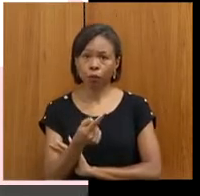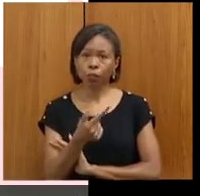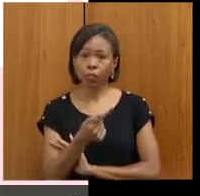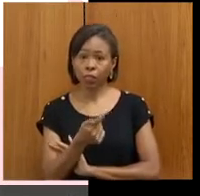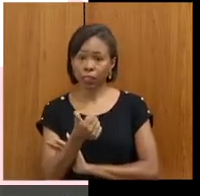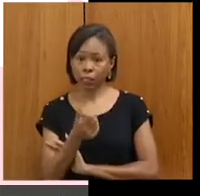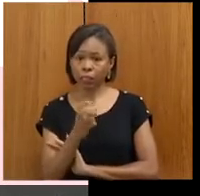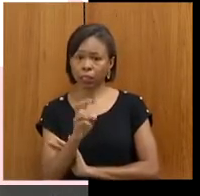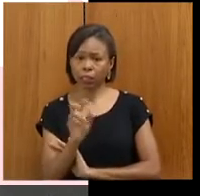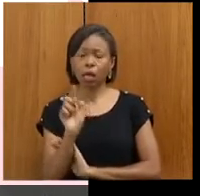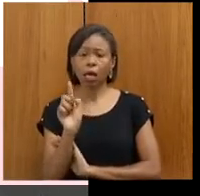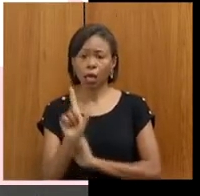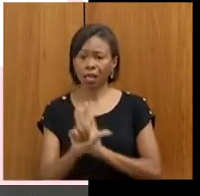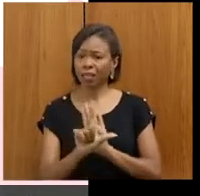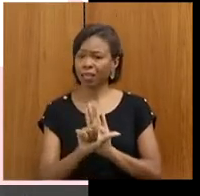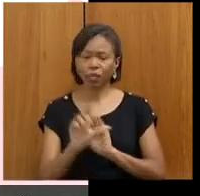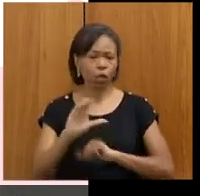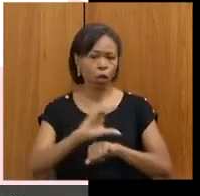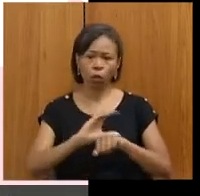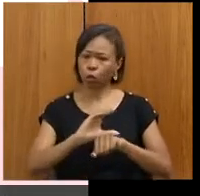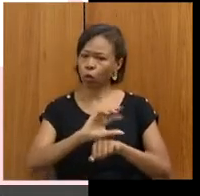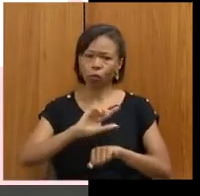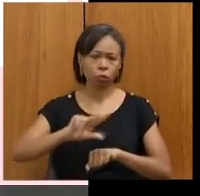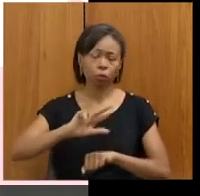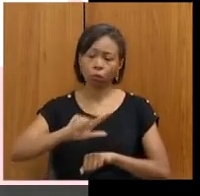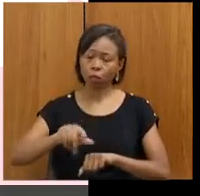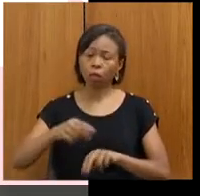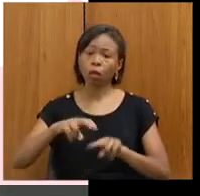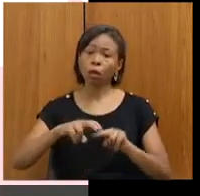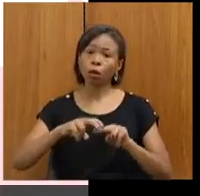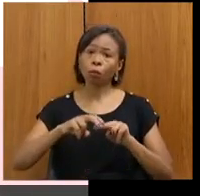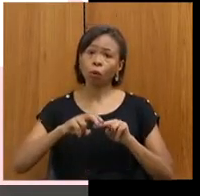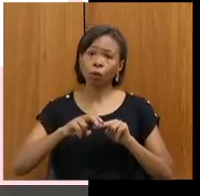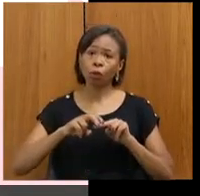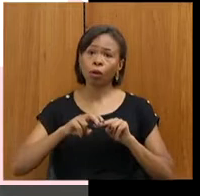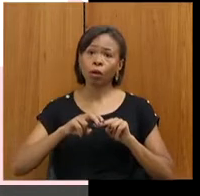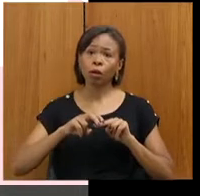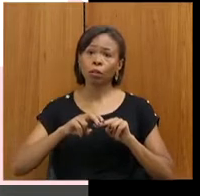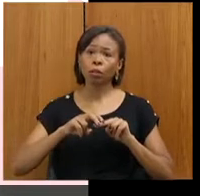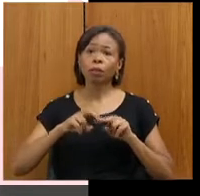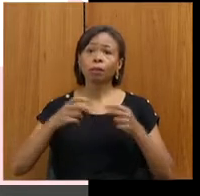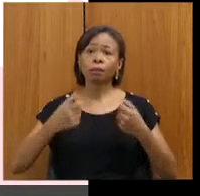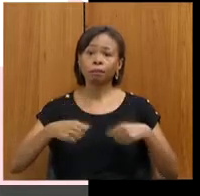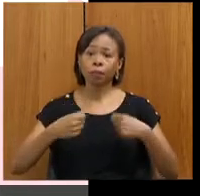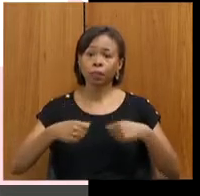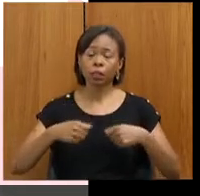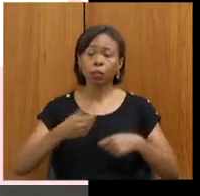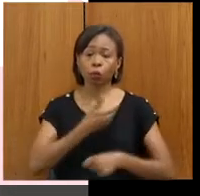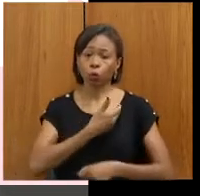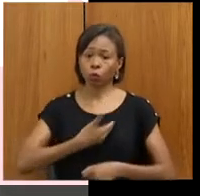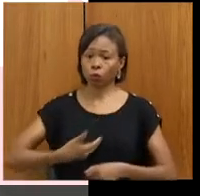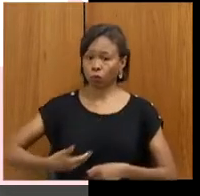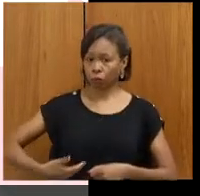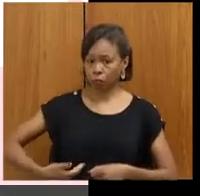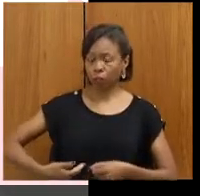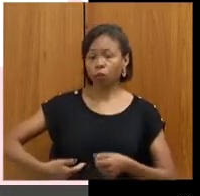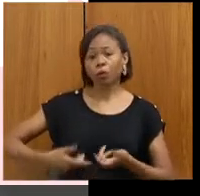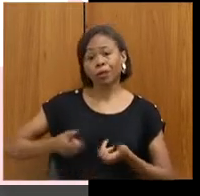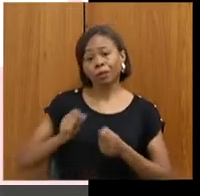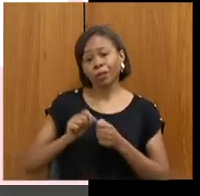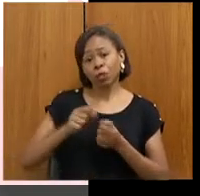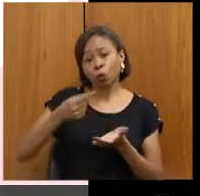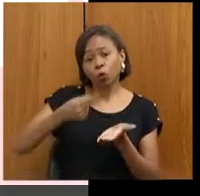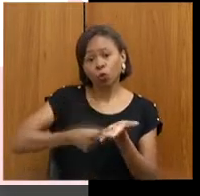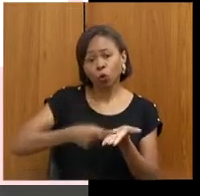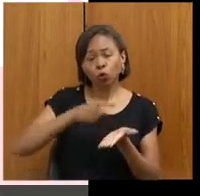inconstitucional ela trata do saque dos depósitos judiciais então havia necessidade do estado é fazer um acordo com